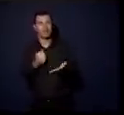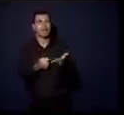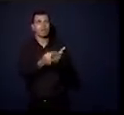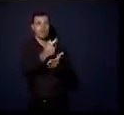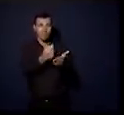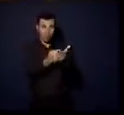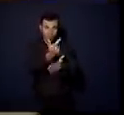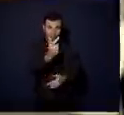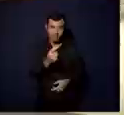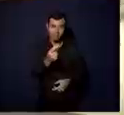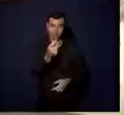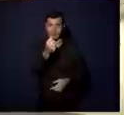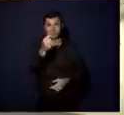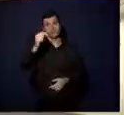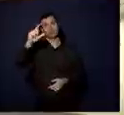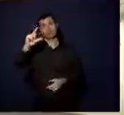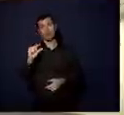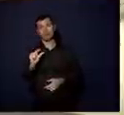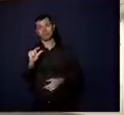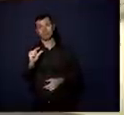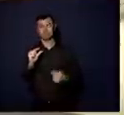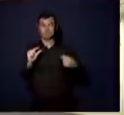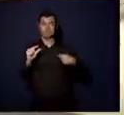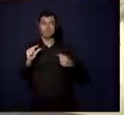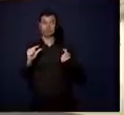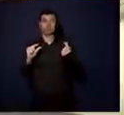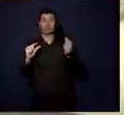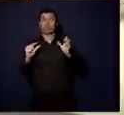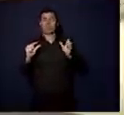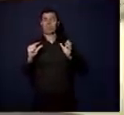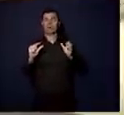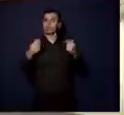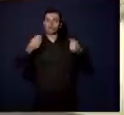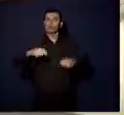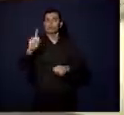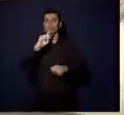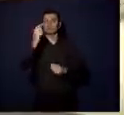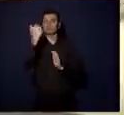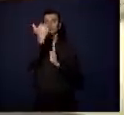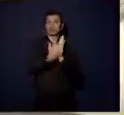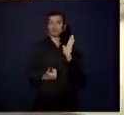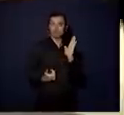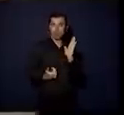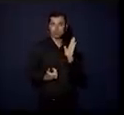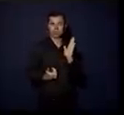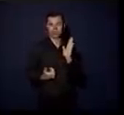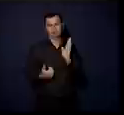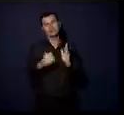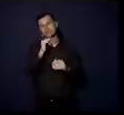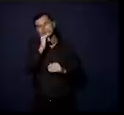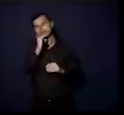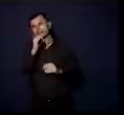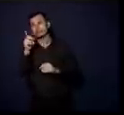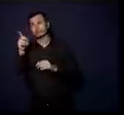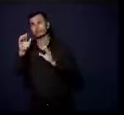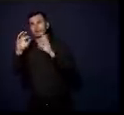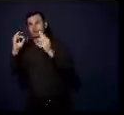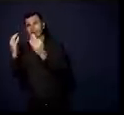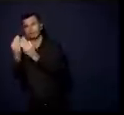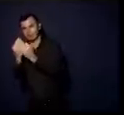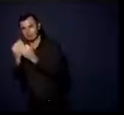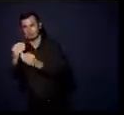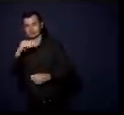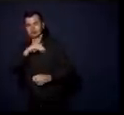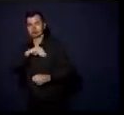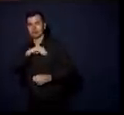que não deveria é isso exatamente Então na verdade quando a gente pega pela pesquisa de orçamento familiares as famílias com renda acima de